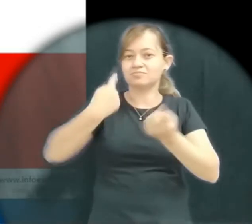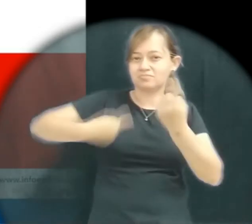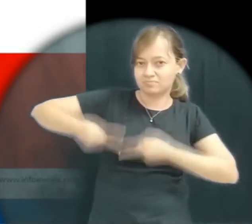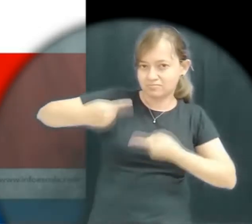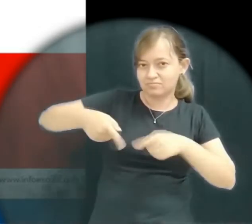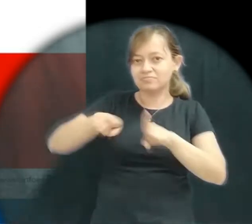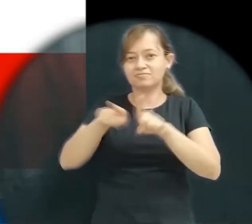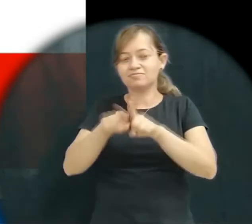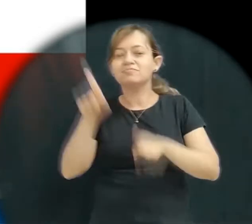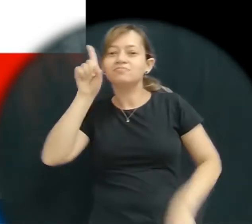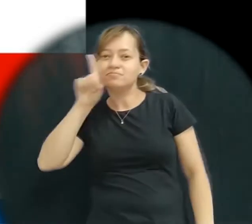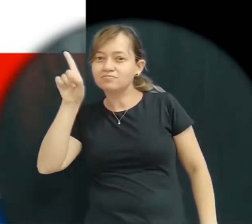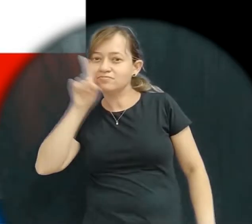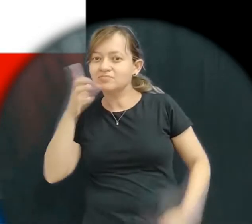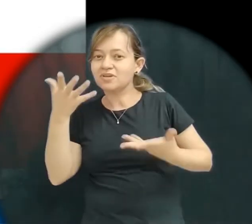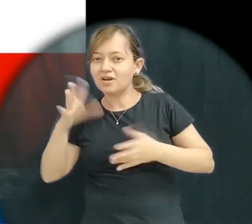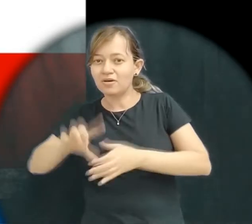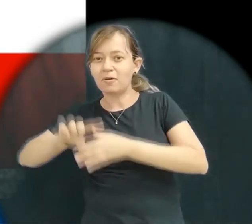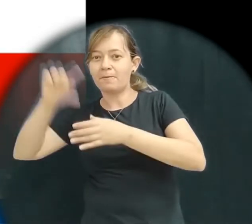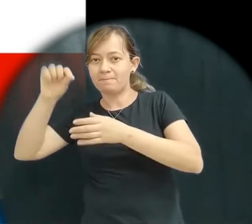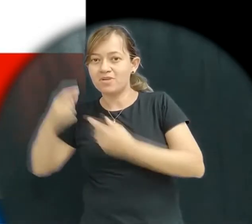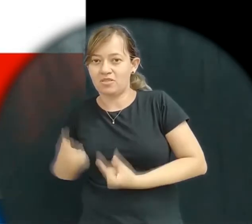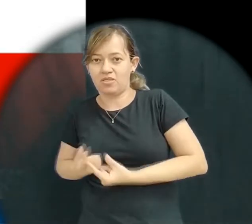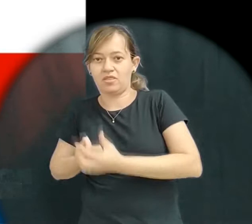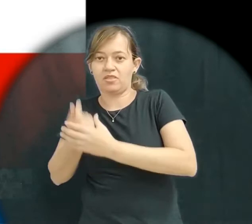Unidos defendia a democracia e o capitalismo,